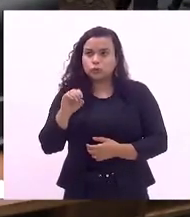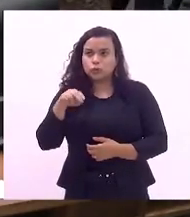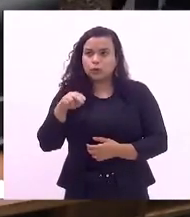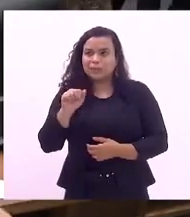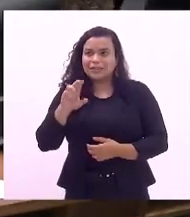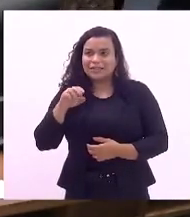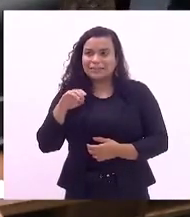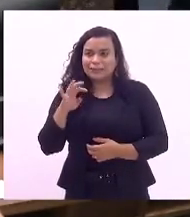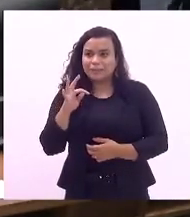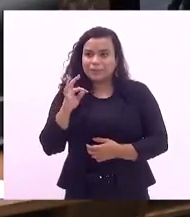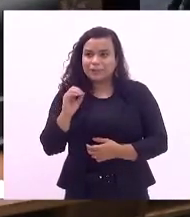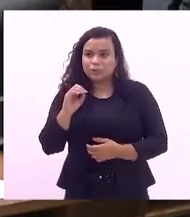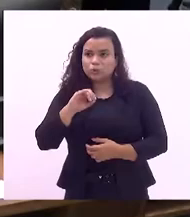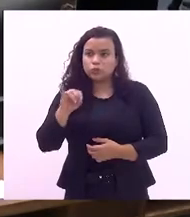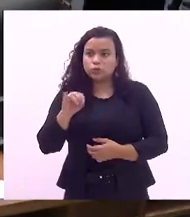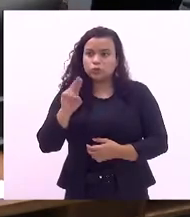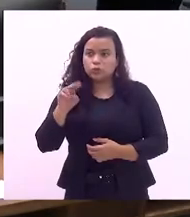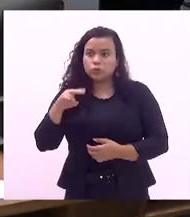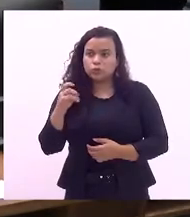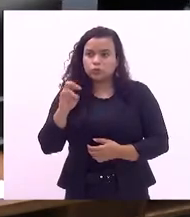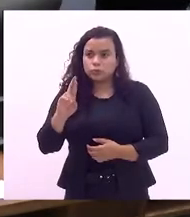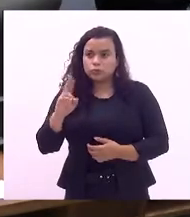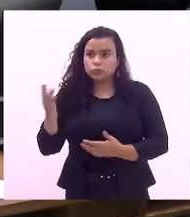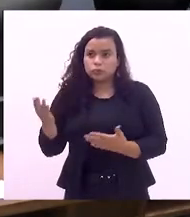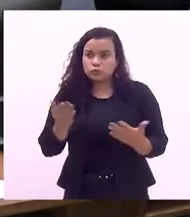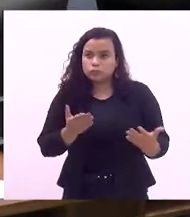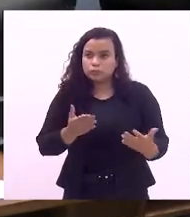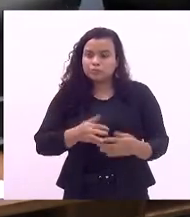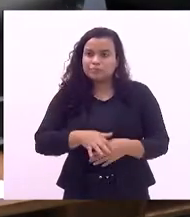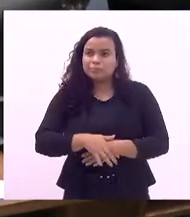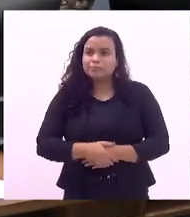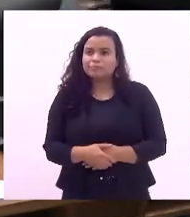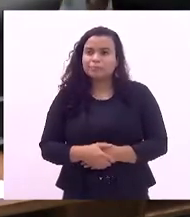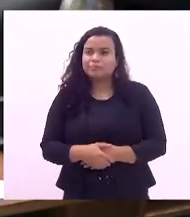E aí E aí